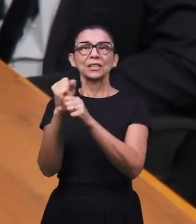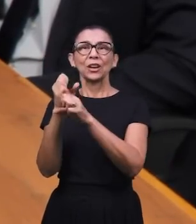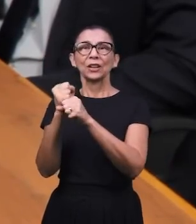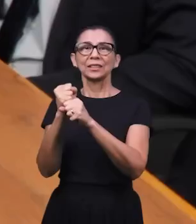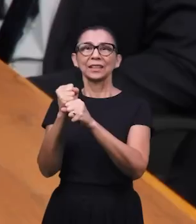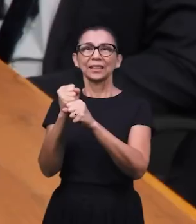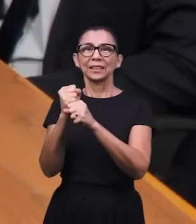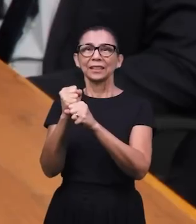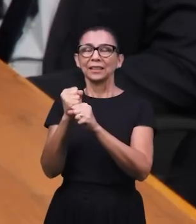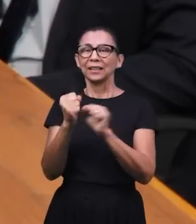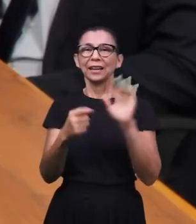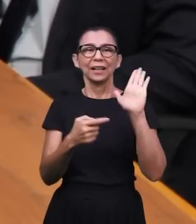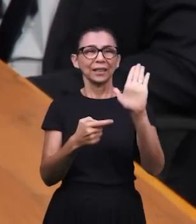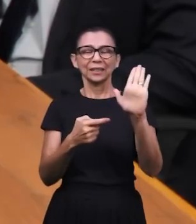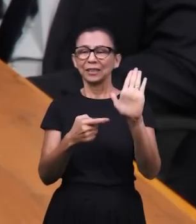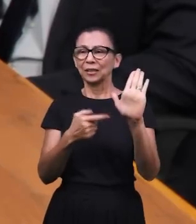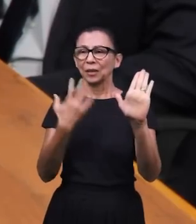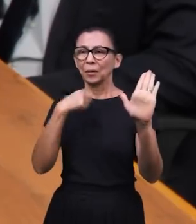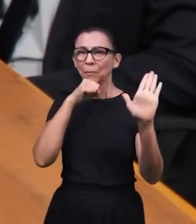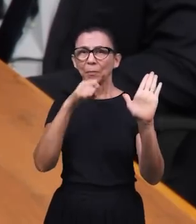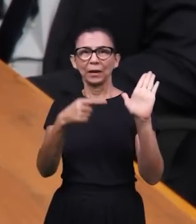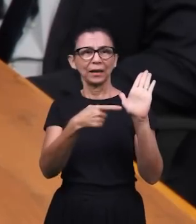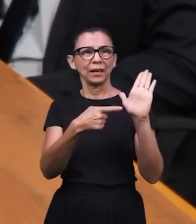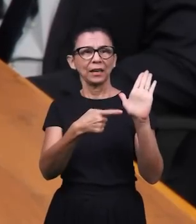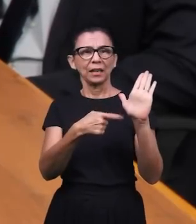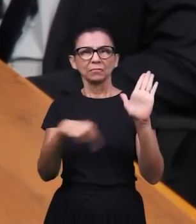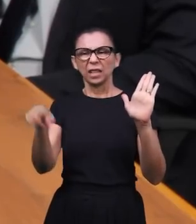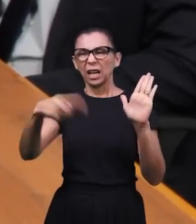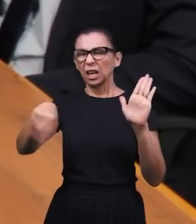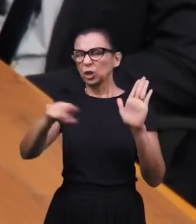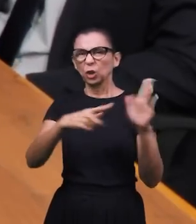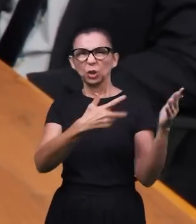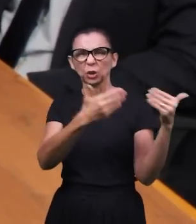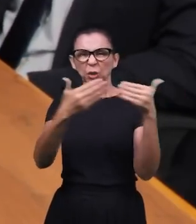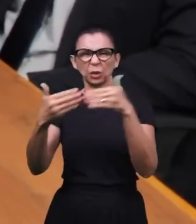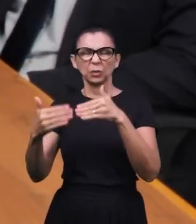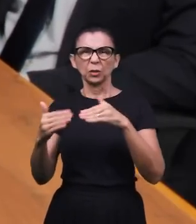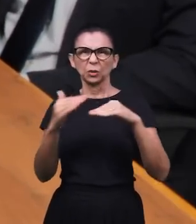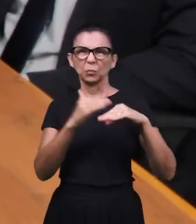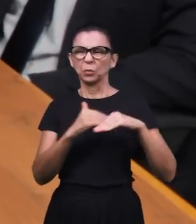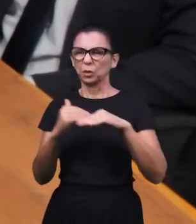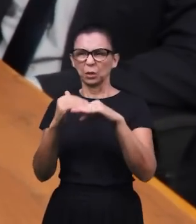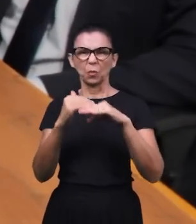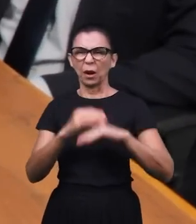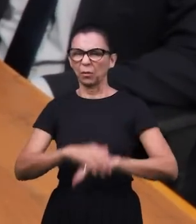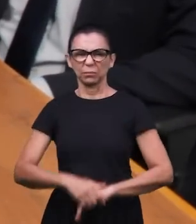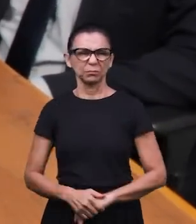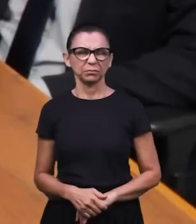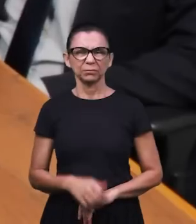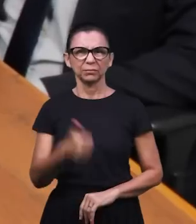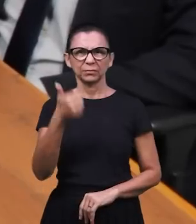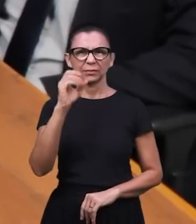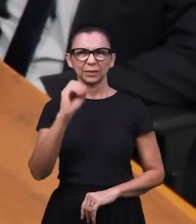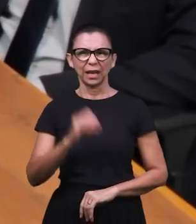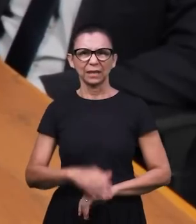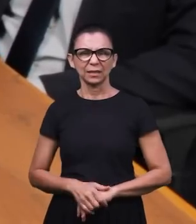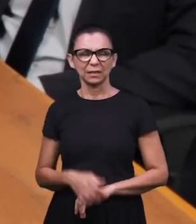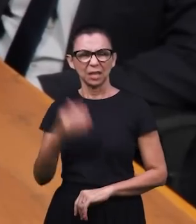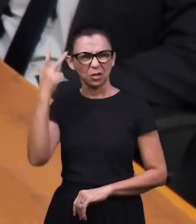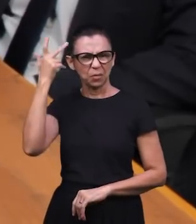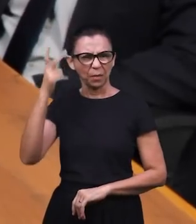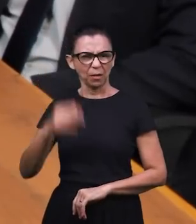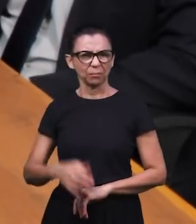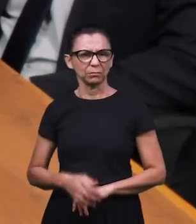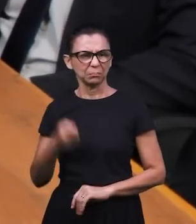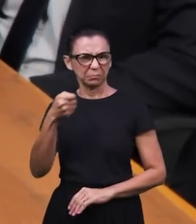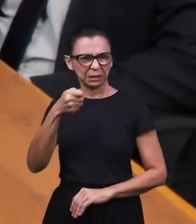chegou, tirei 10, pai, aqui é 10. Aí o pai olhou, todo mundo tira 10. Você não elogia o filho e nada, aí você quer que vai acontecer o